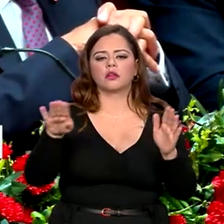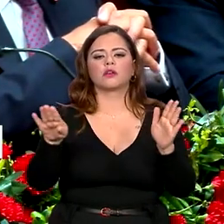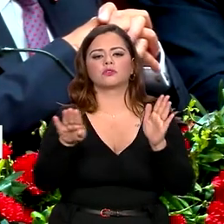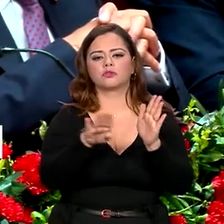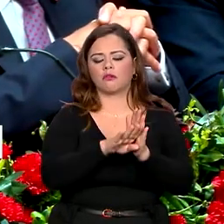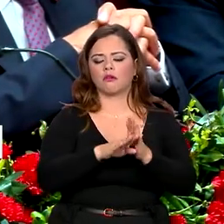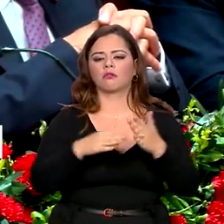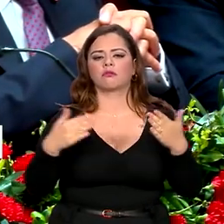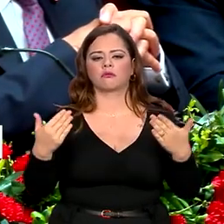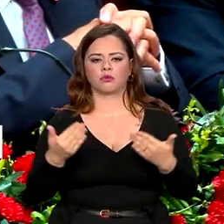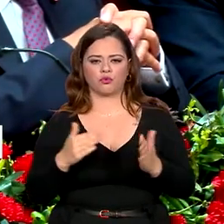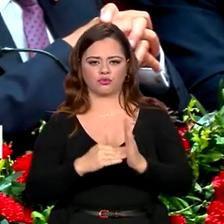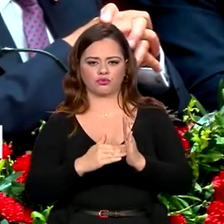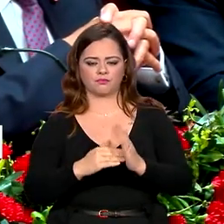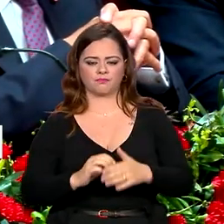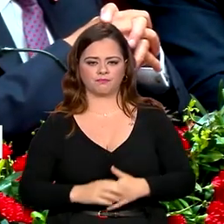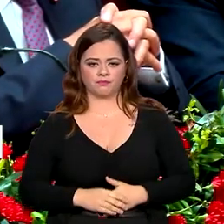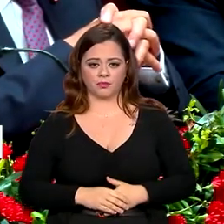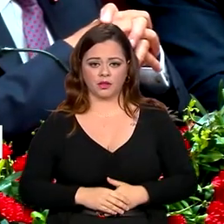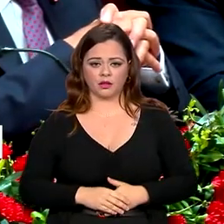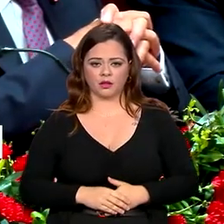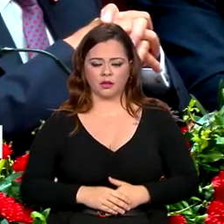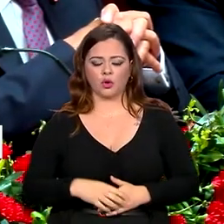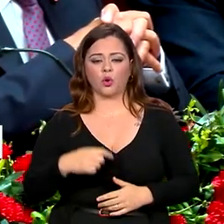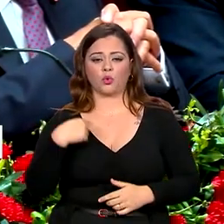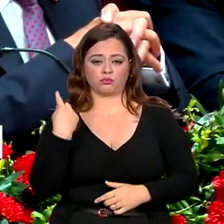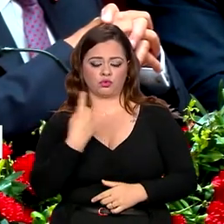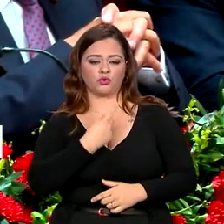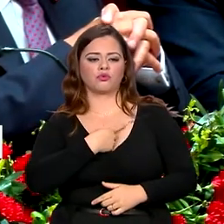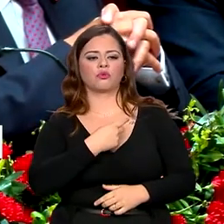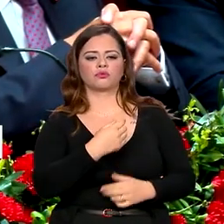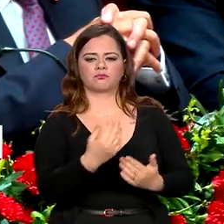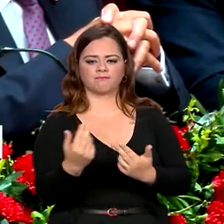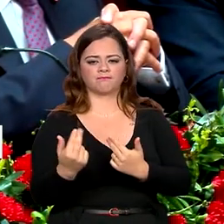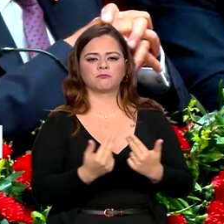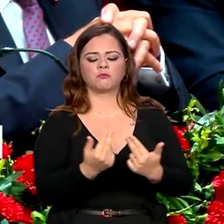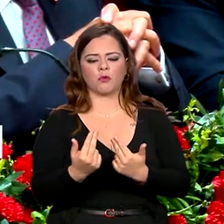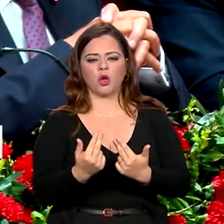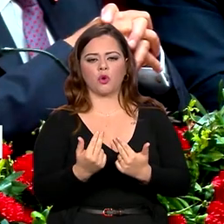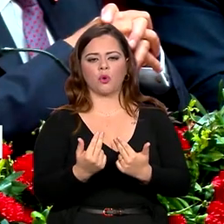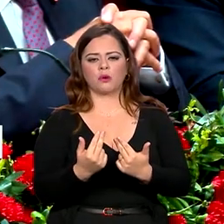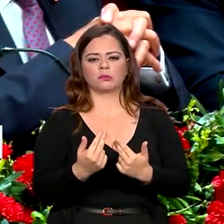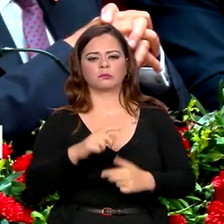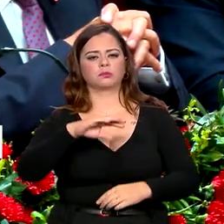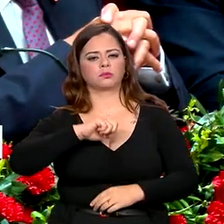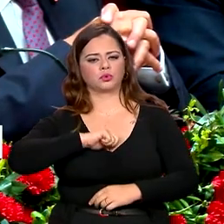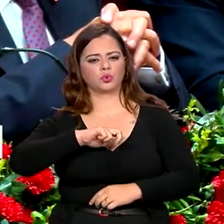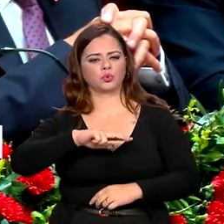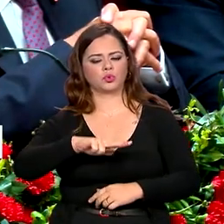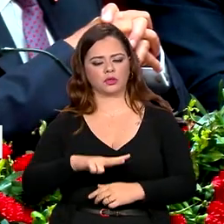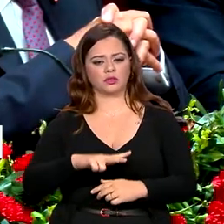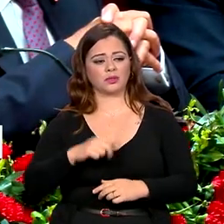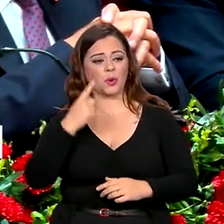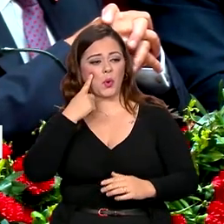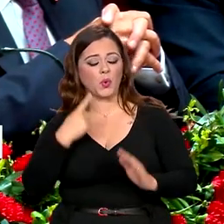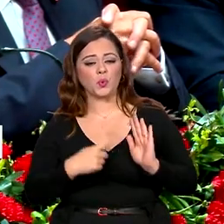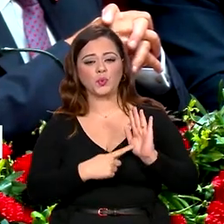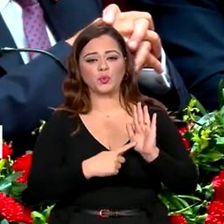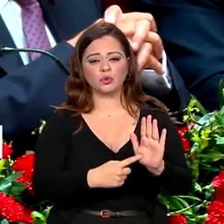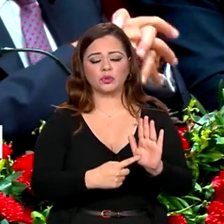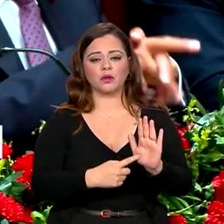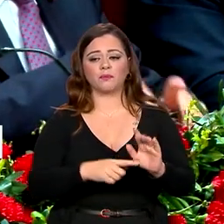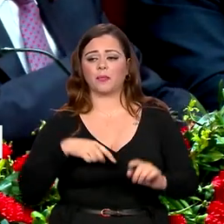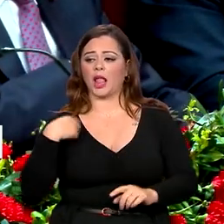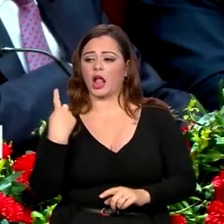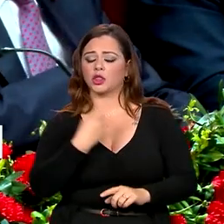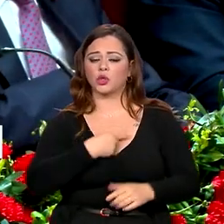desde então. O êxito dos nossos irmãos portugueses nos mostrava que, em breve, seria a vez de